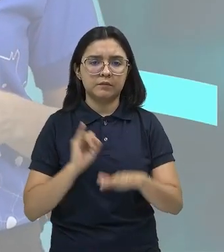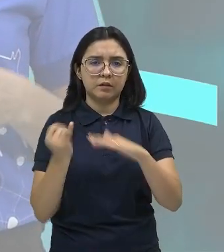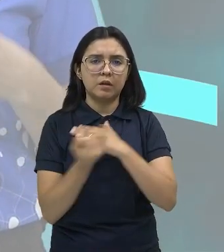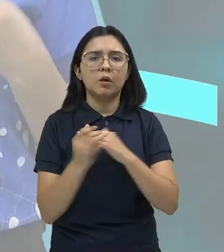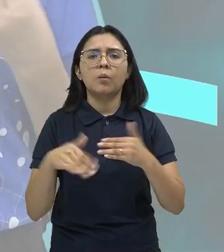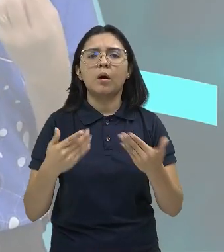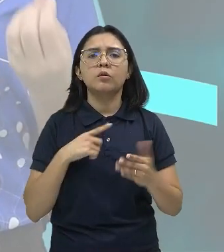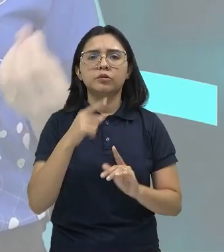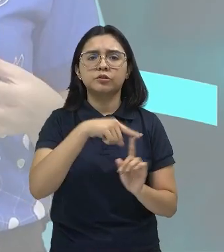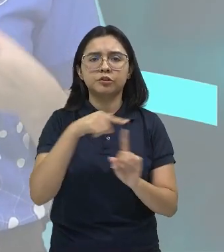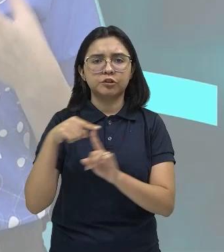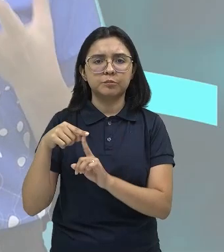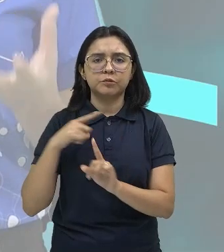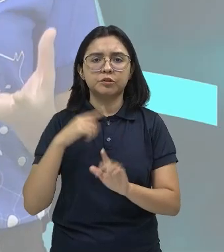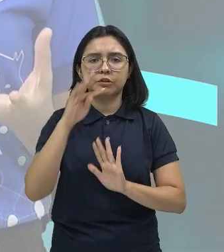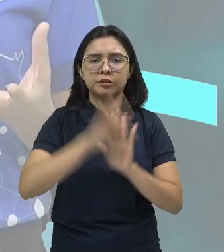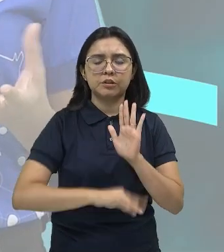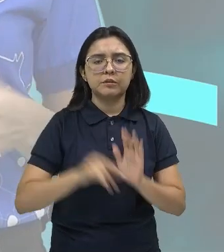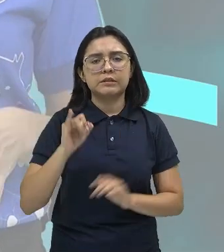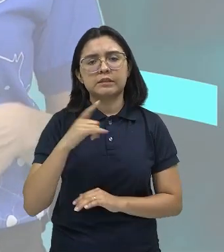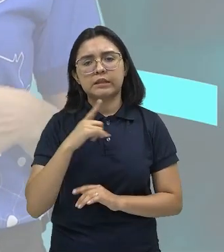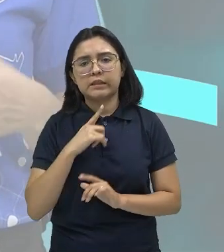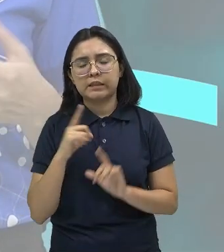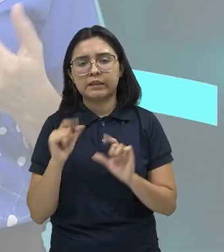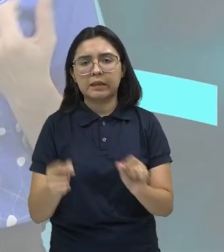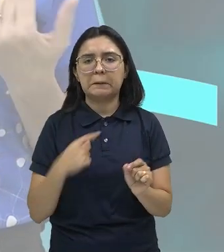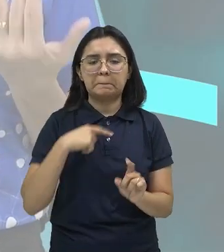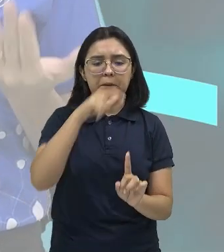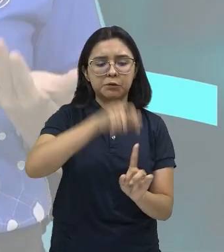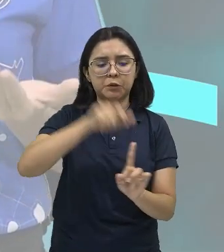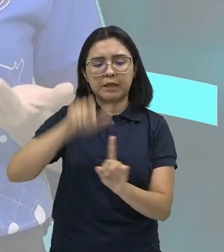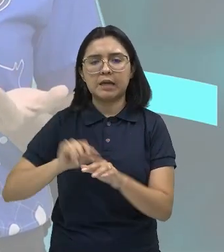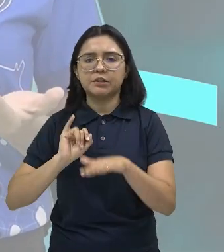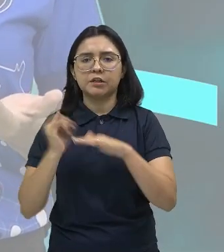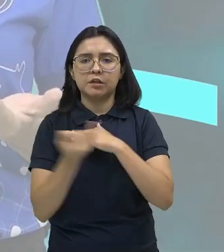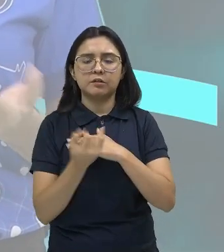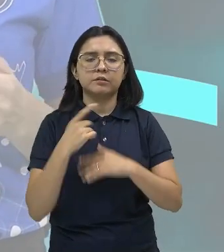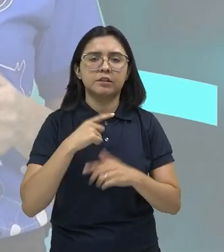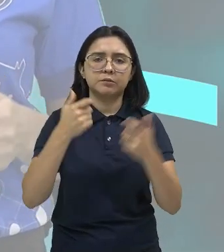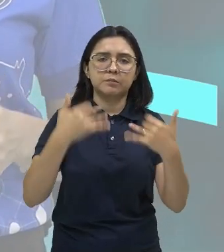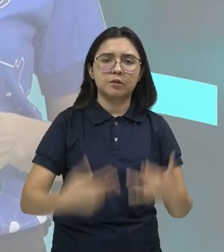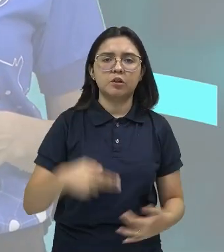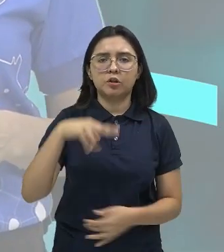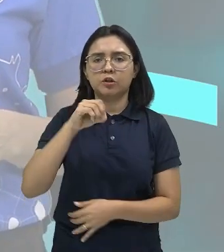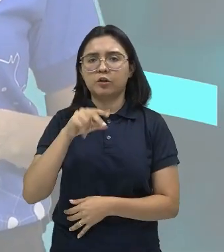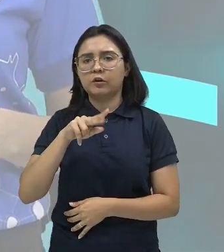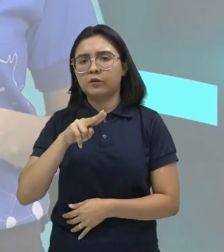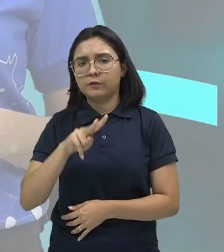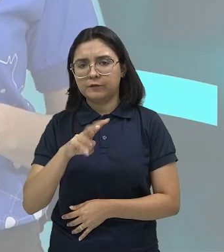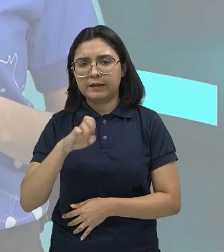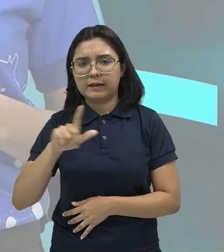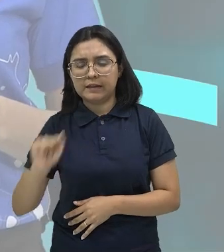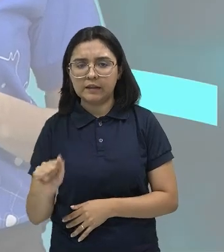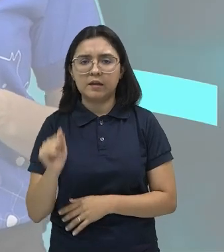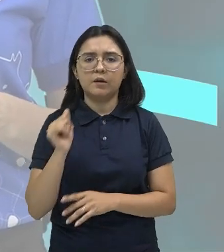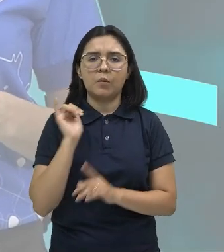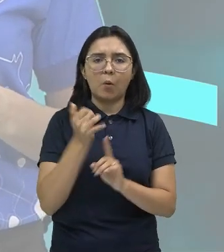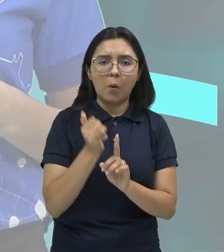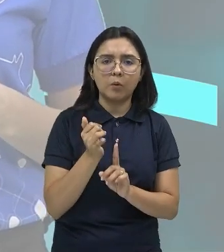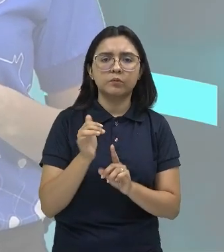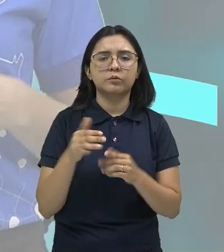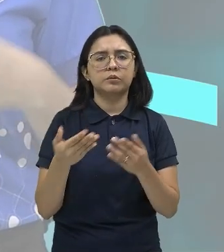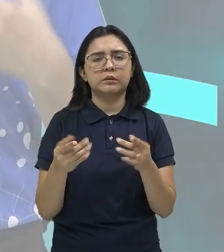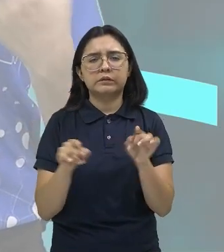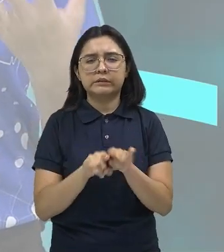é? Quando tem personagem, enredo, então você está falando de quê? Está falando de novela, está falando de um conto, não é? Está